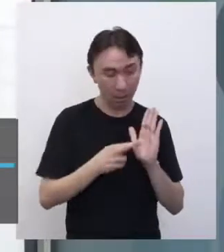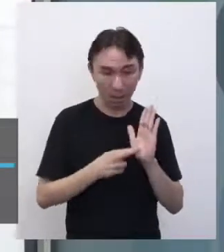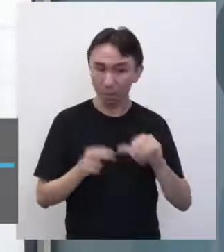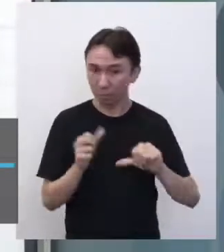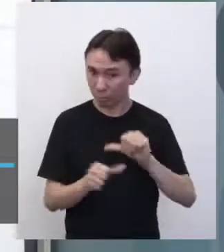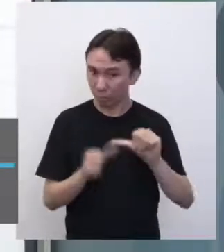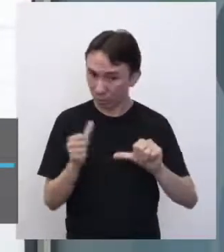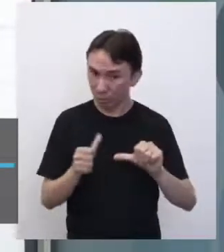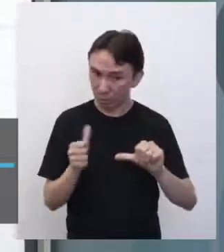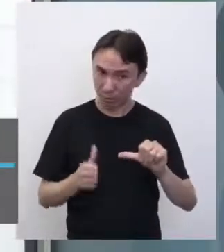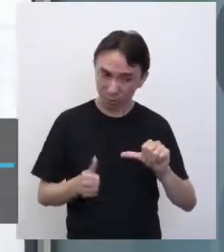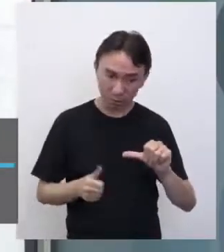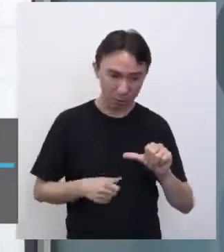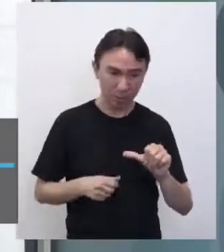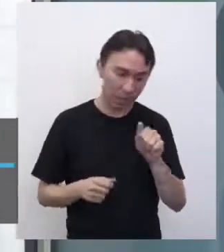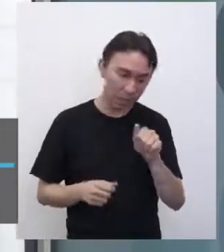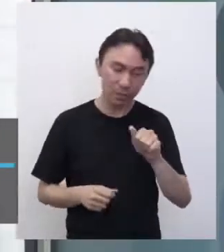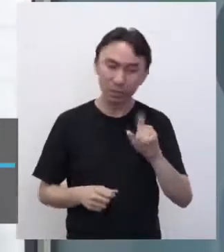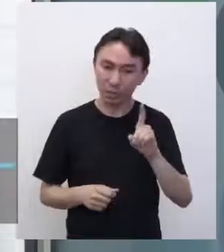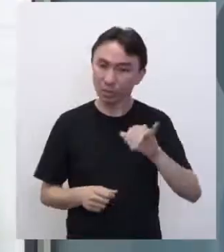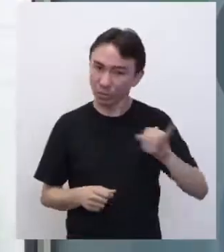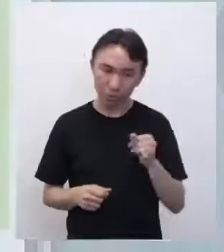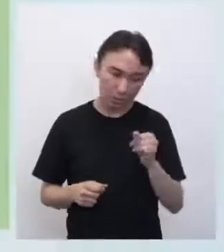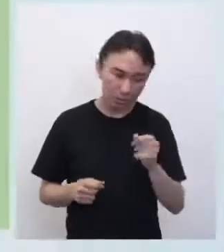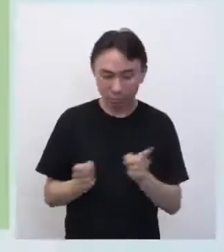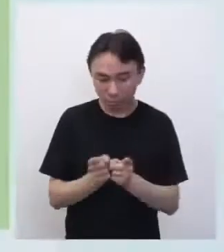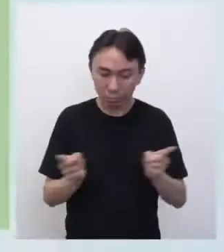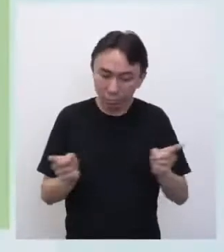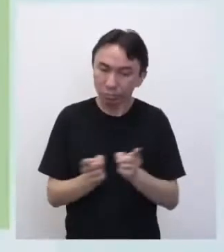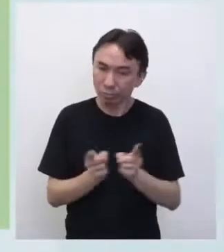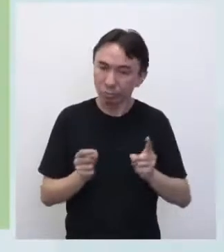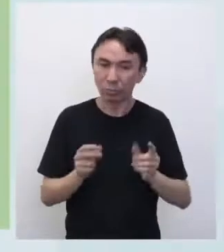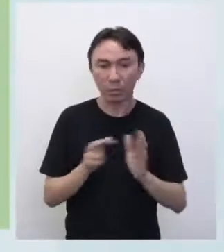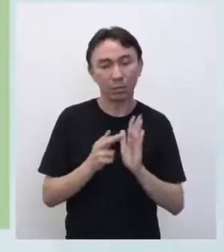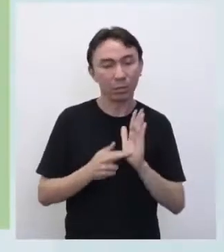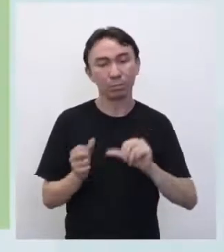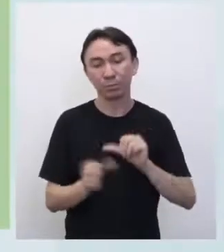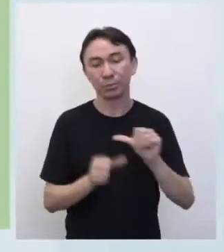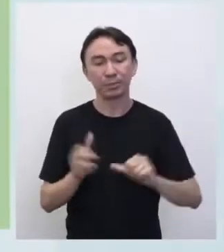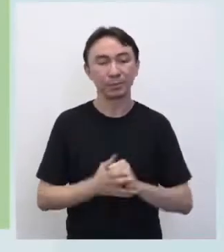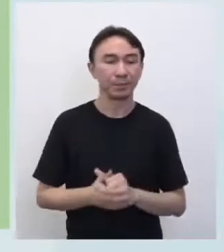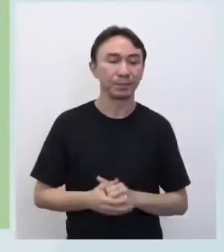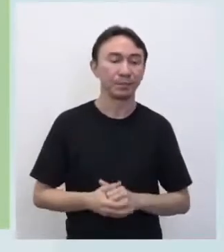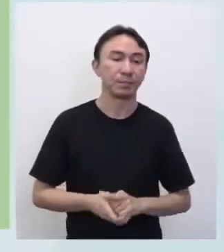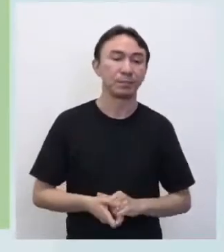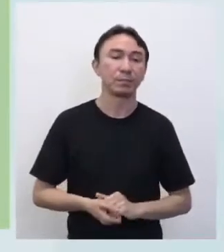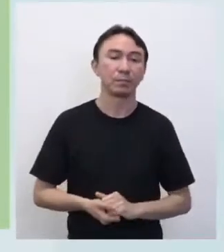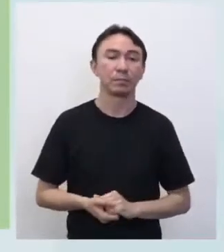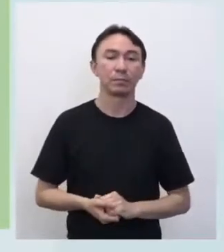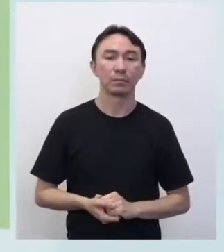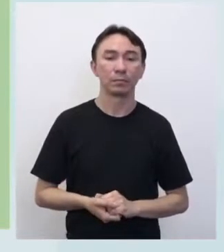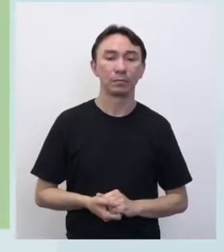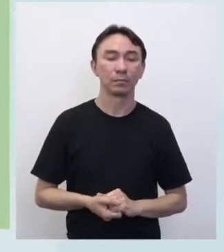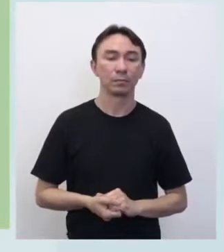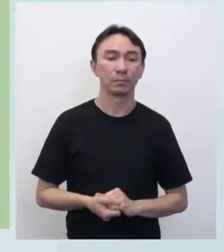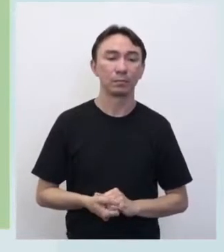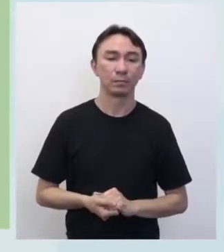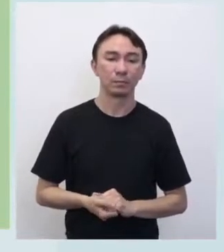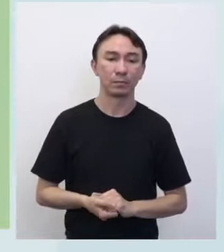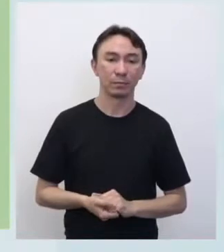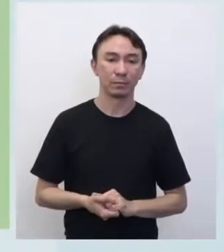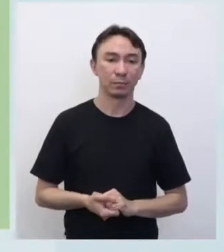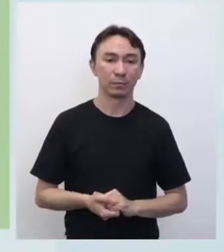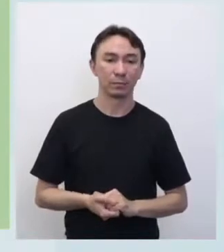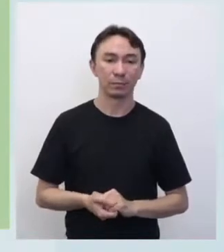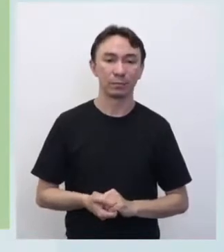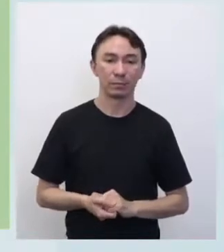com o tamanho desse adjetivo aí, tá? Então, na tela para vocês está ali, ó. We can use adjectives to compare two people or things or two groups of people